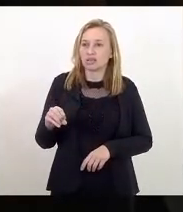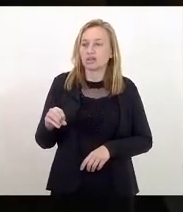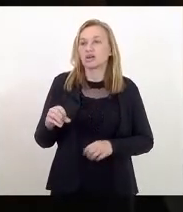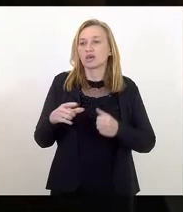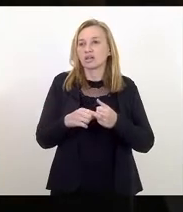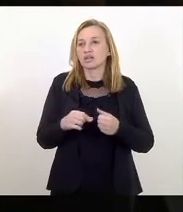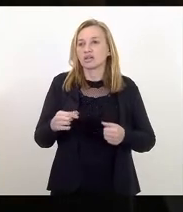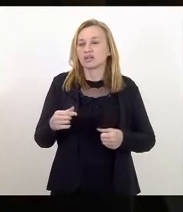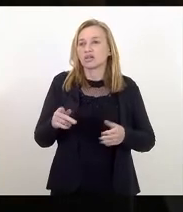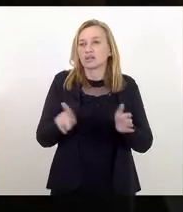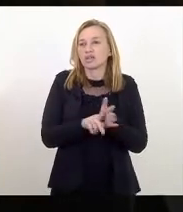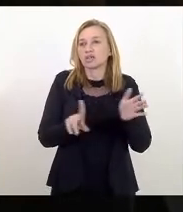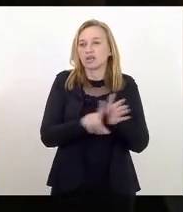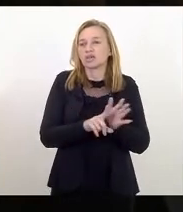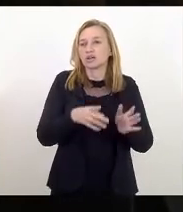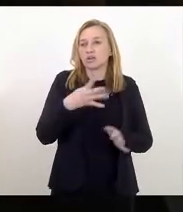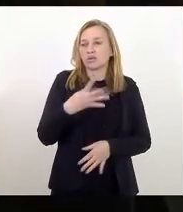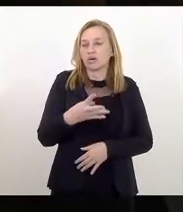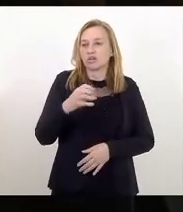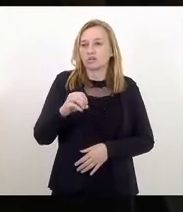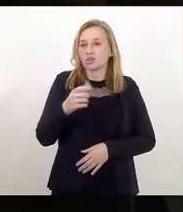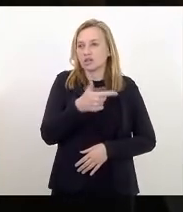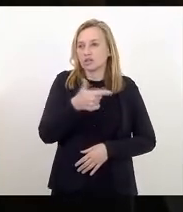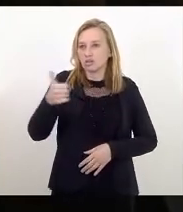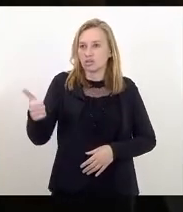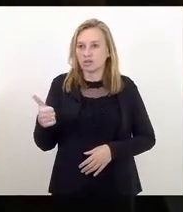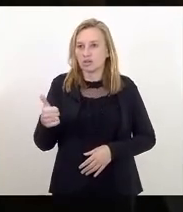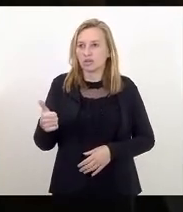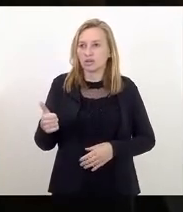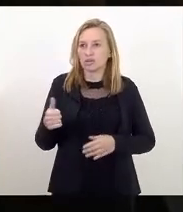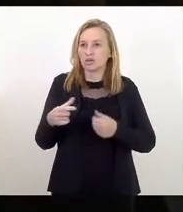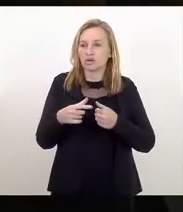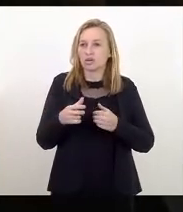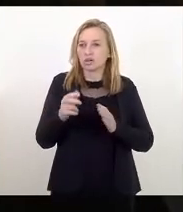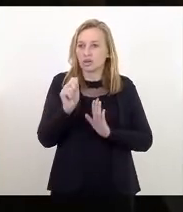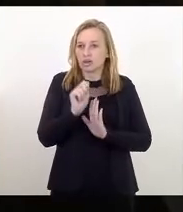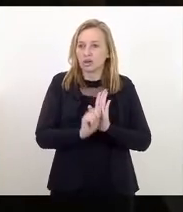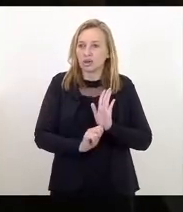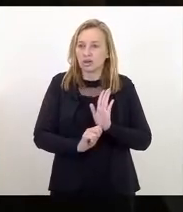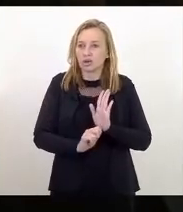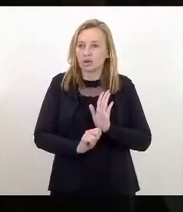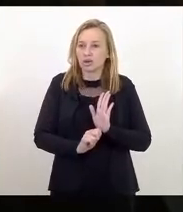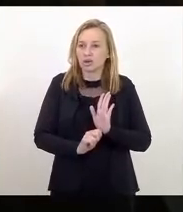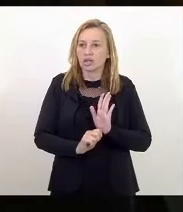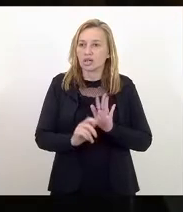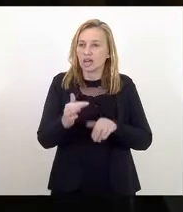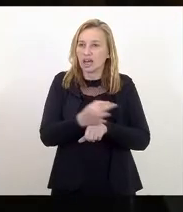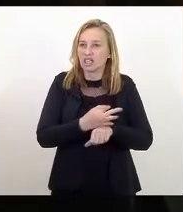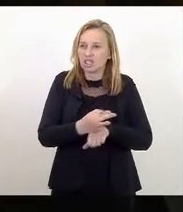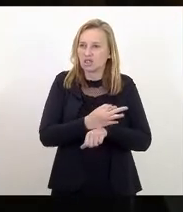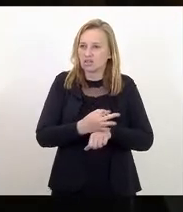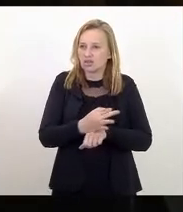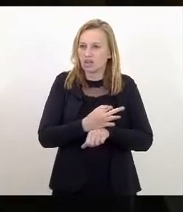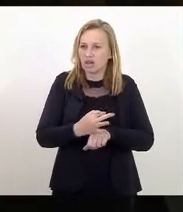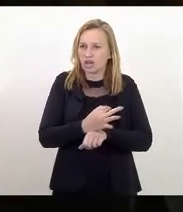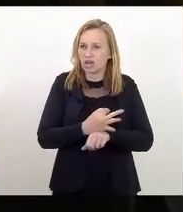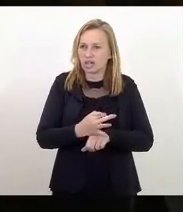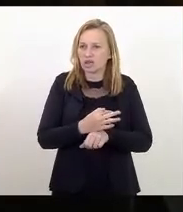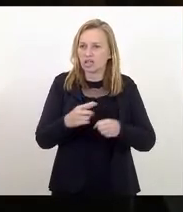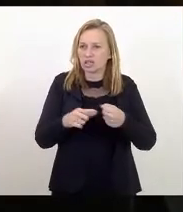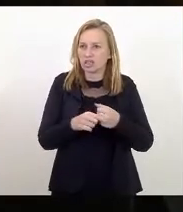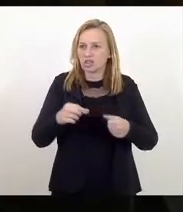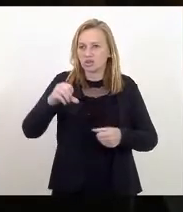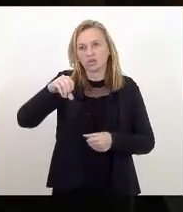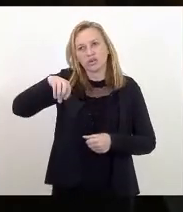4.601 de 2021, com a seguinte redação. As férias anuais remuneradas é que se referem os artigos